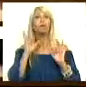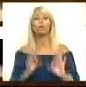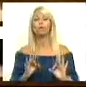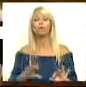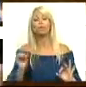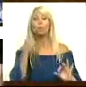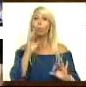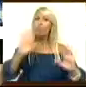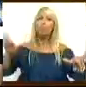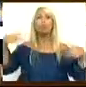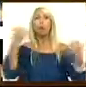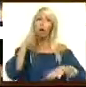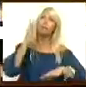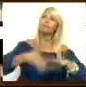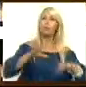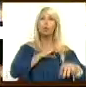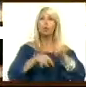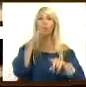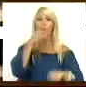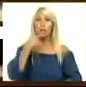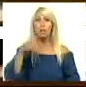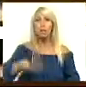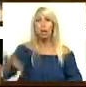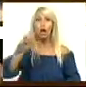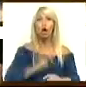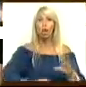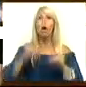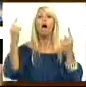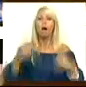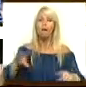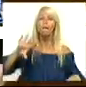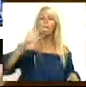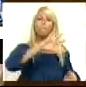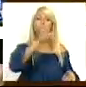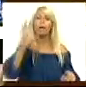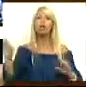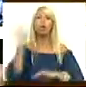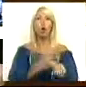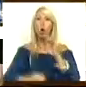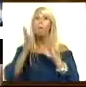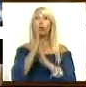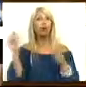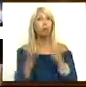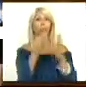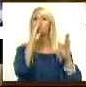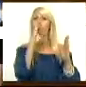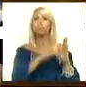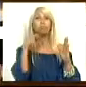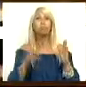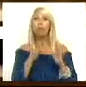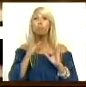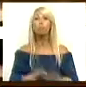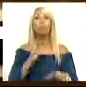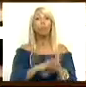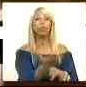Sr. Deputado, que falou aí no contexto europeu, que há países da Europa que já aplicaram uma moratória concreta relativamente